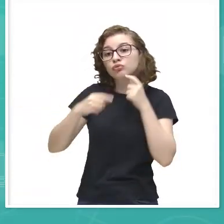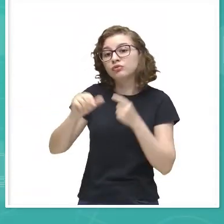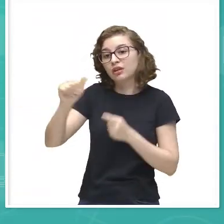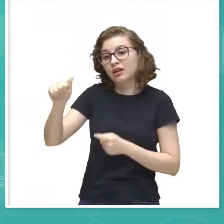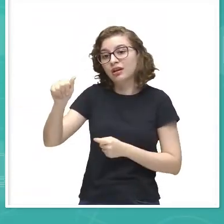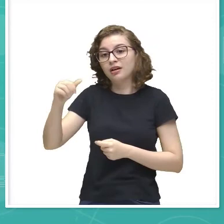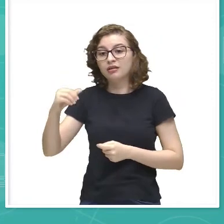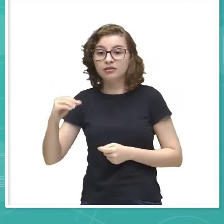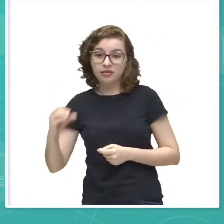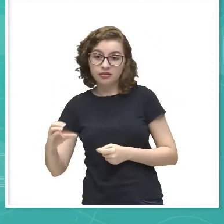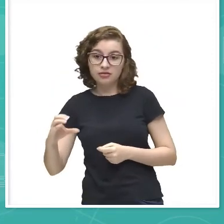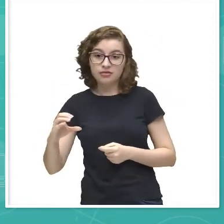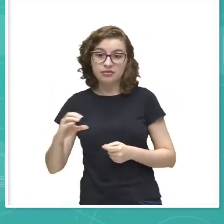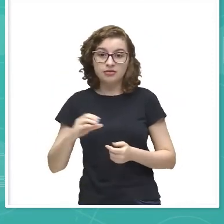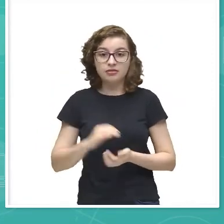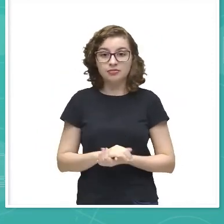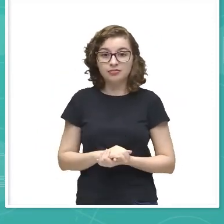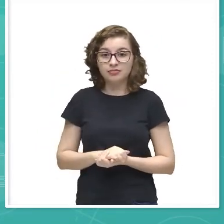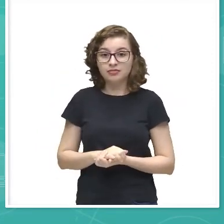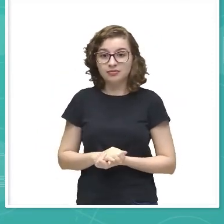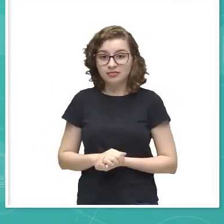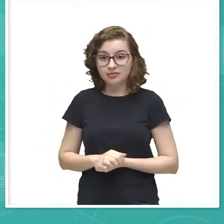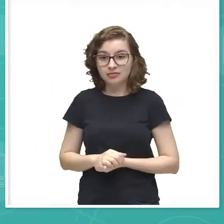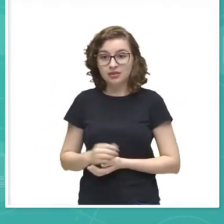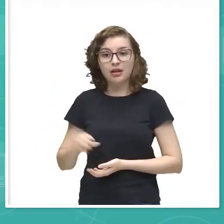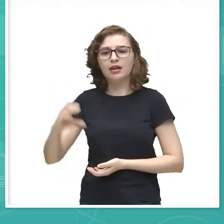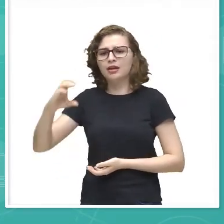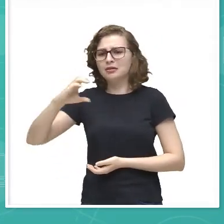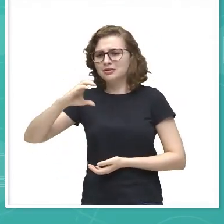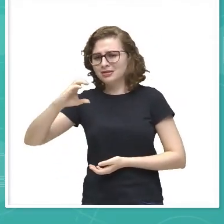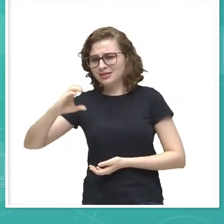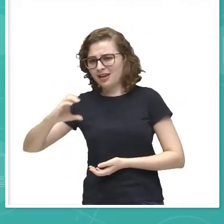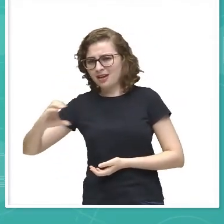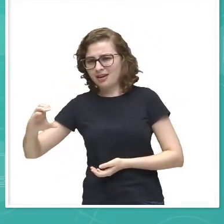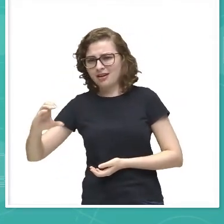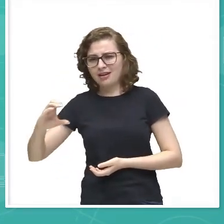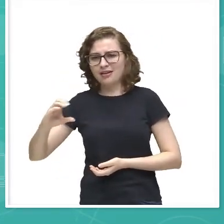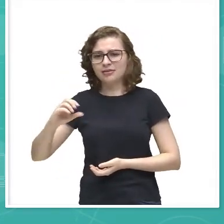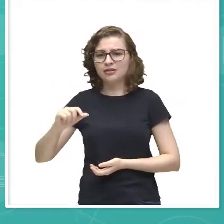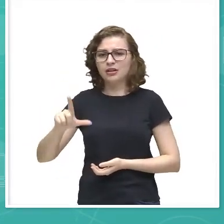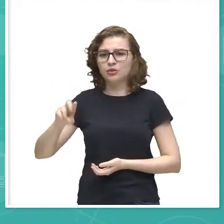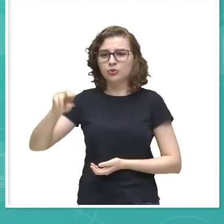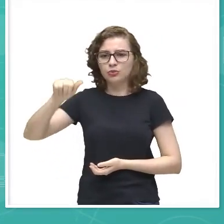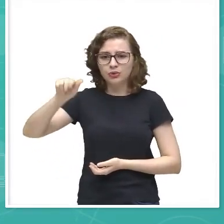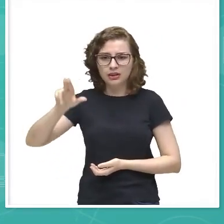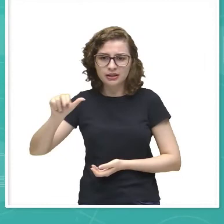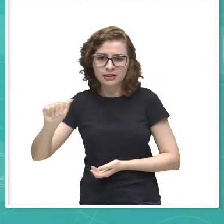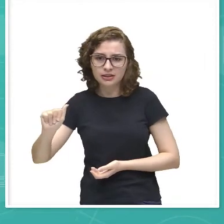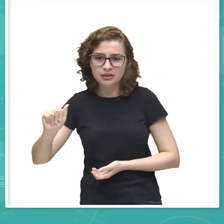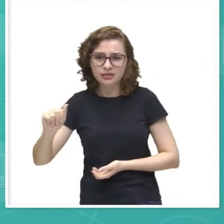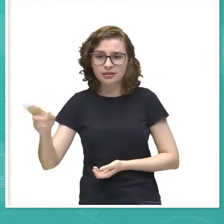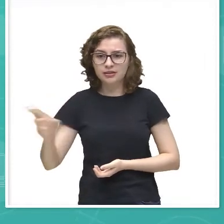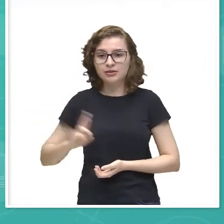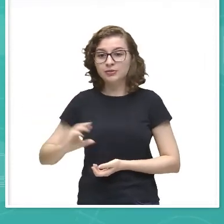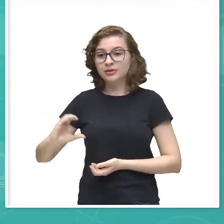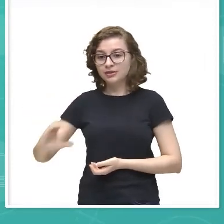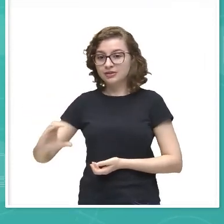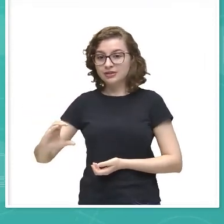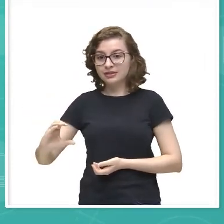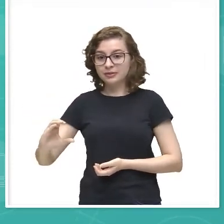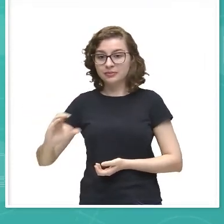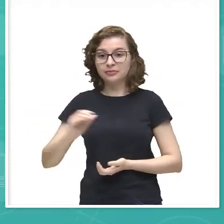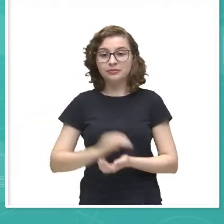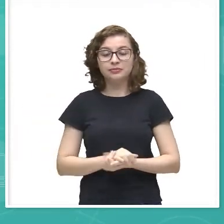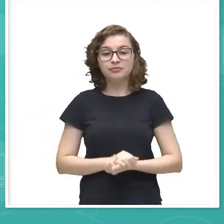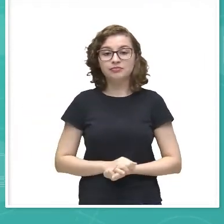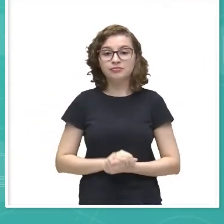várias e várias vezes que ela acha que é a alternativa C, né? A Luana, ela sempre gosta de reforçar bastante a sua resposta.